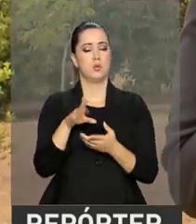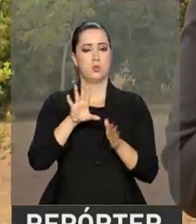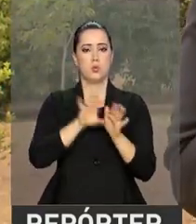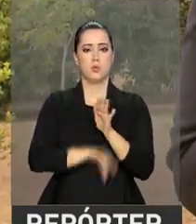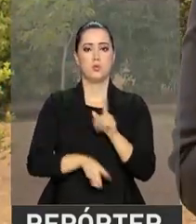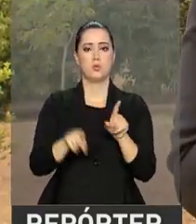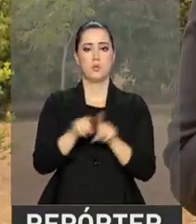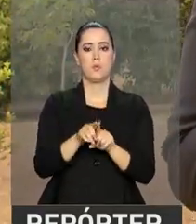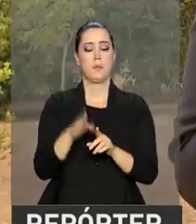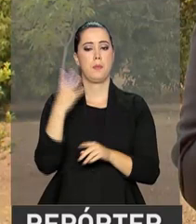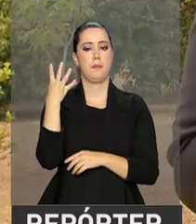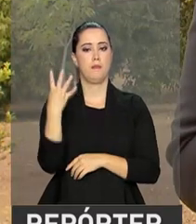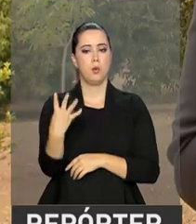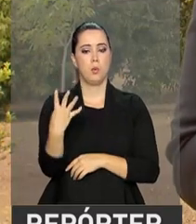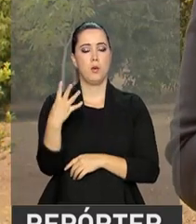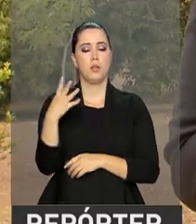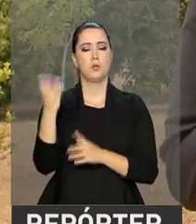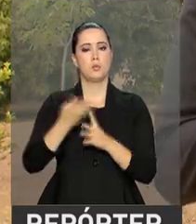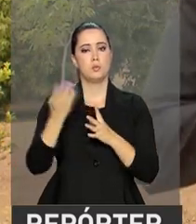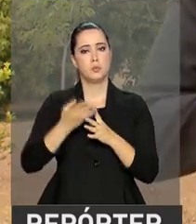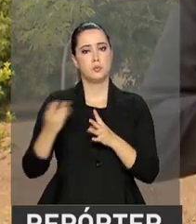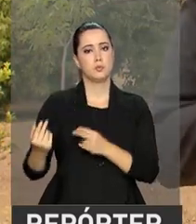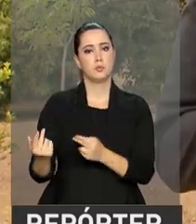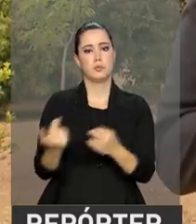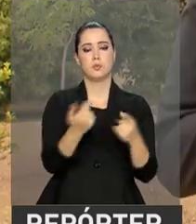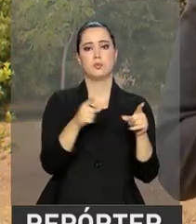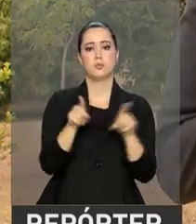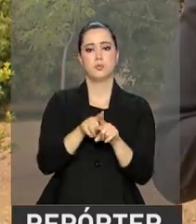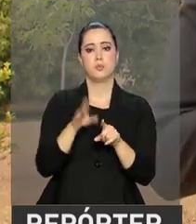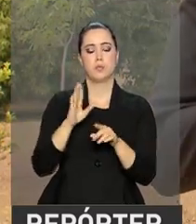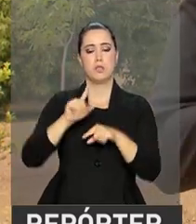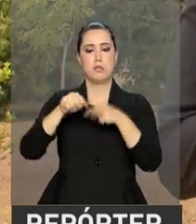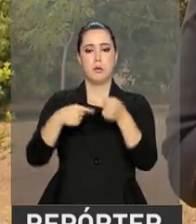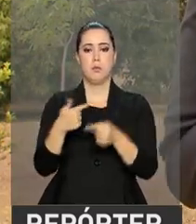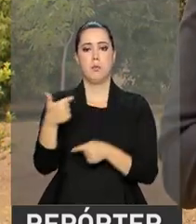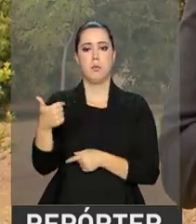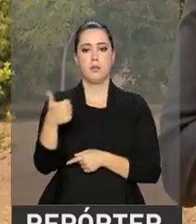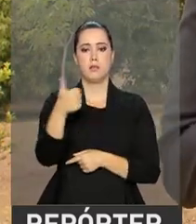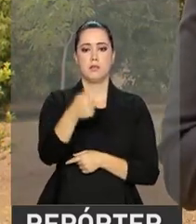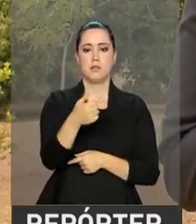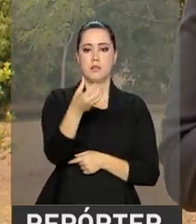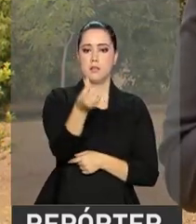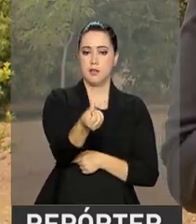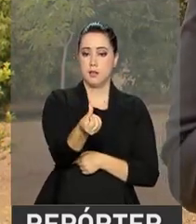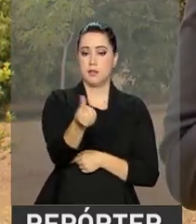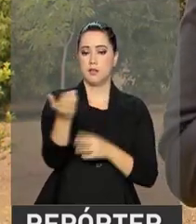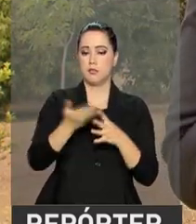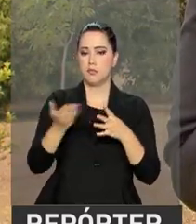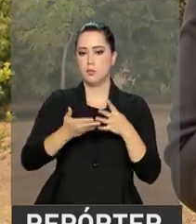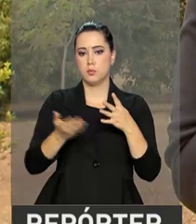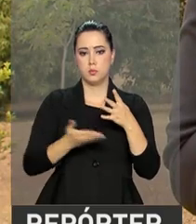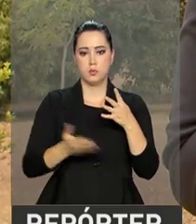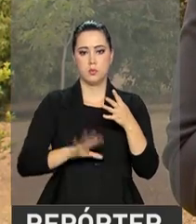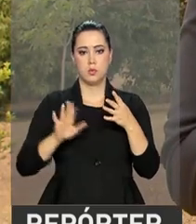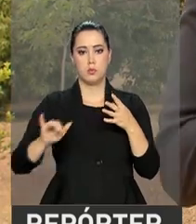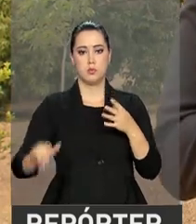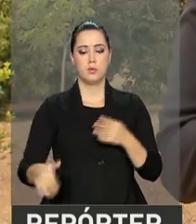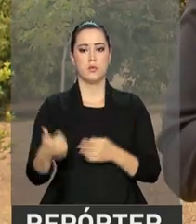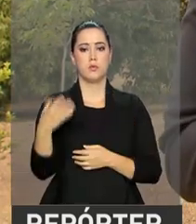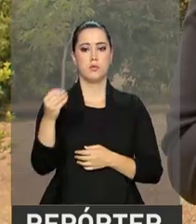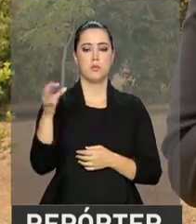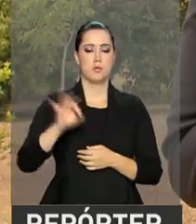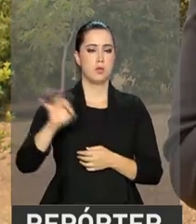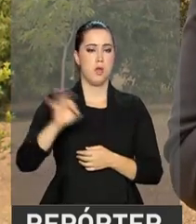dividido em até quatro parcelas iguais o restante em até cento e setenta e seis prestações com desconto de